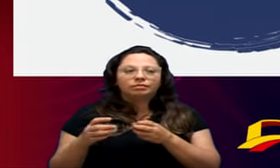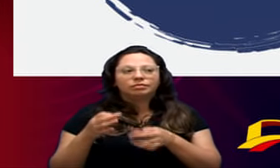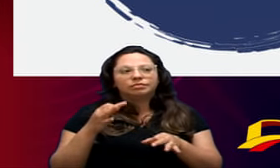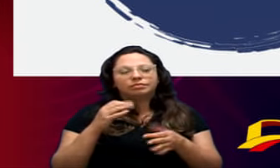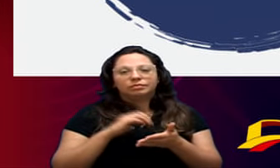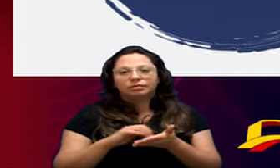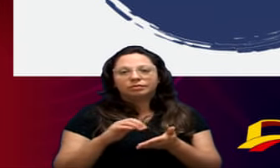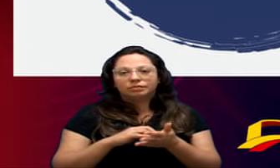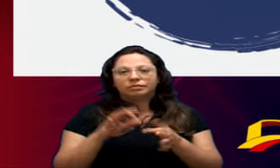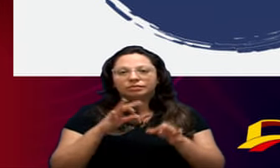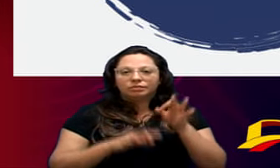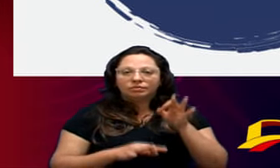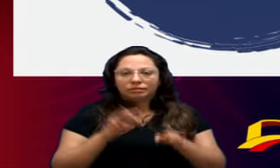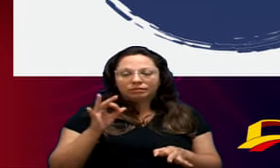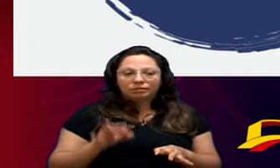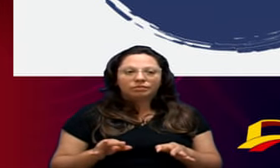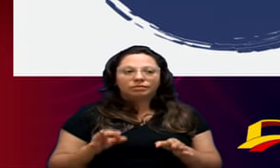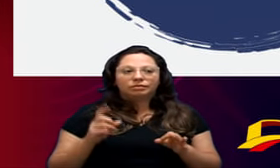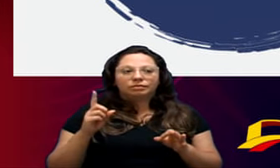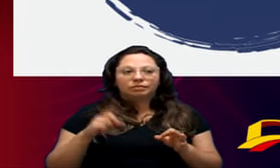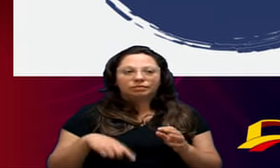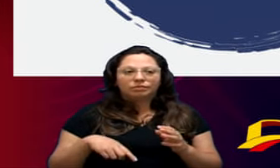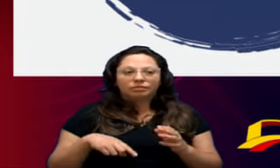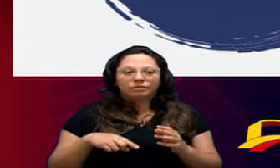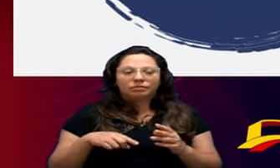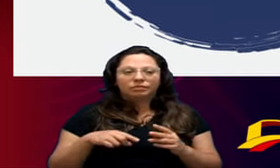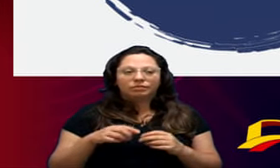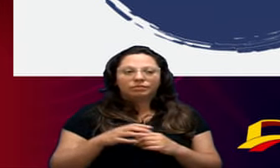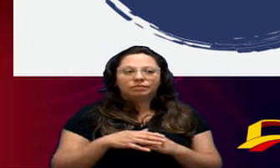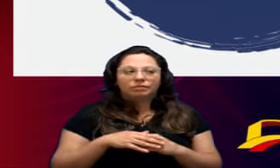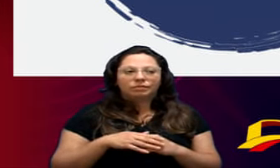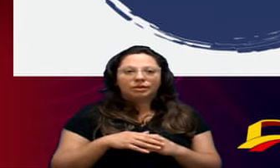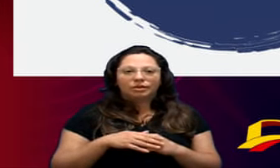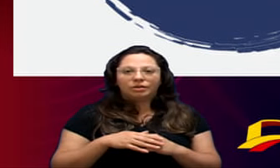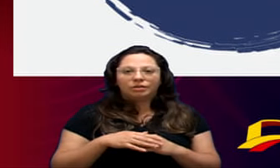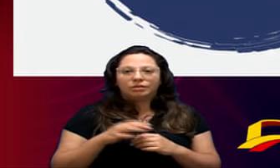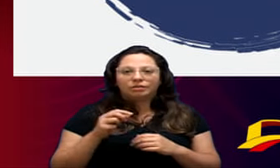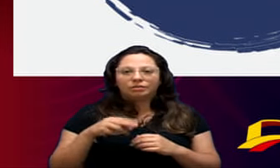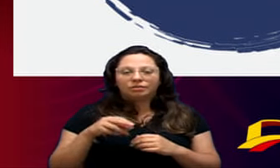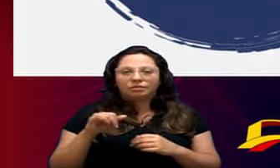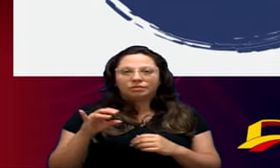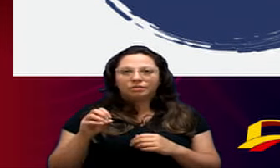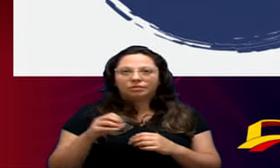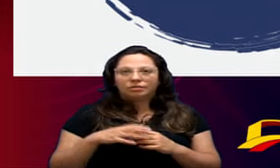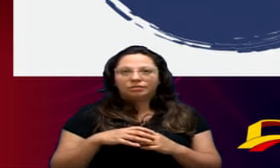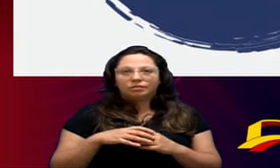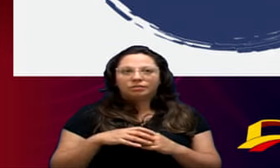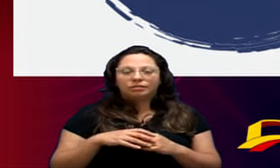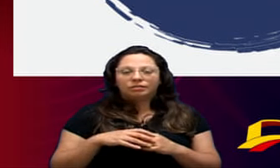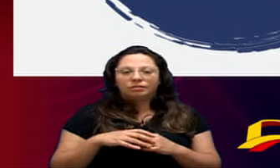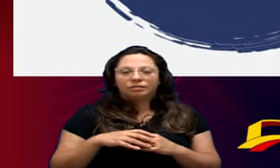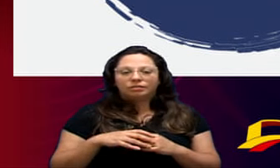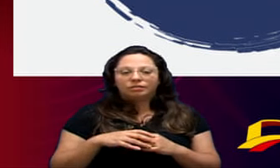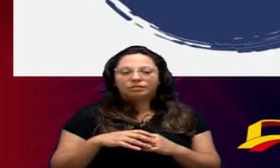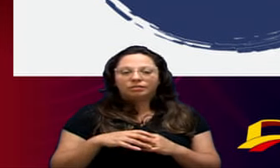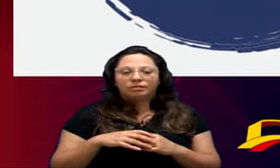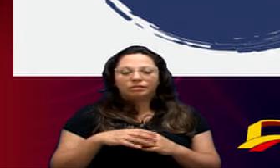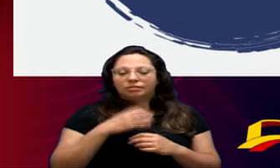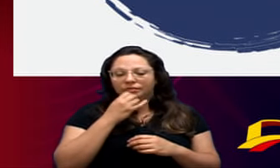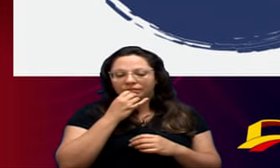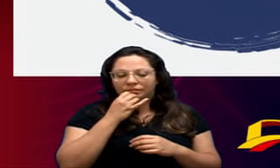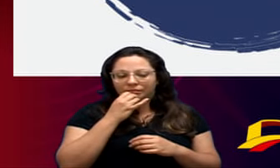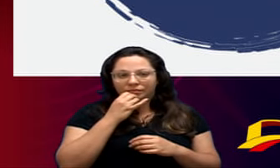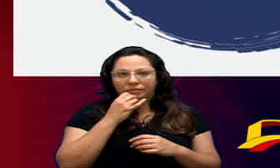jurídica é uma secretaria meio não é uma secretaria fim então ela necessariamente não tem uma atividade que é por exemplo